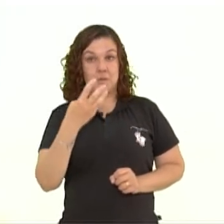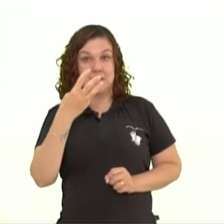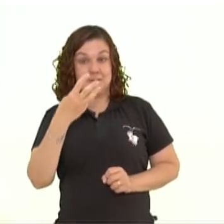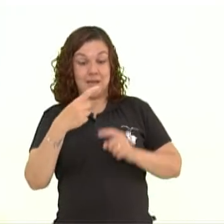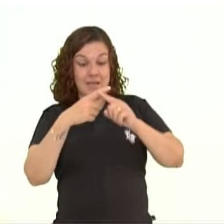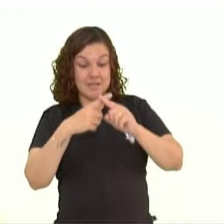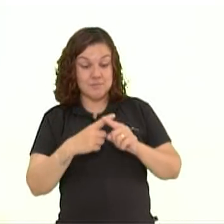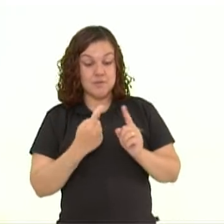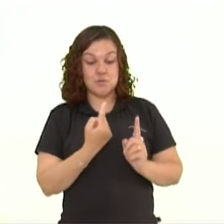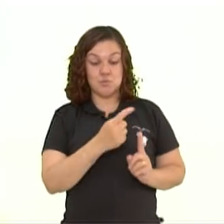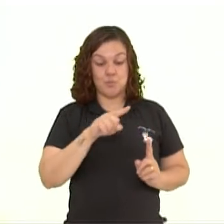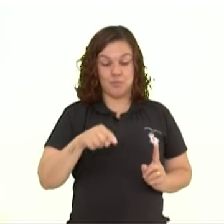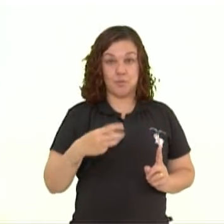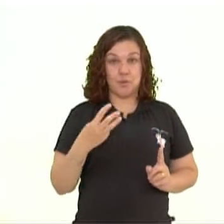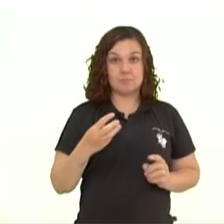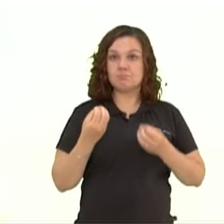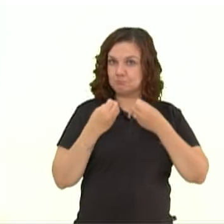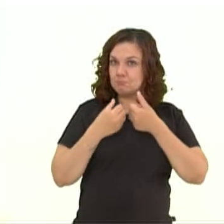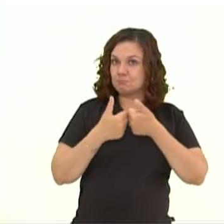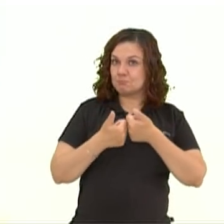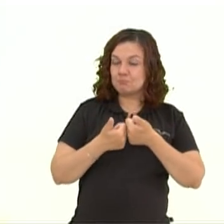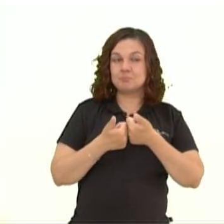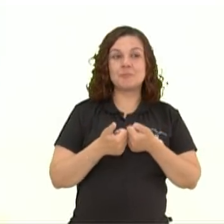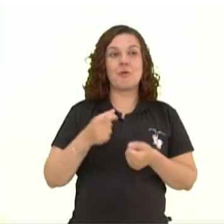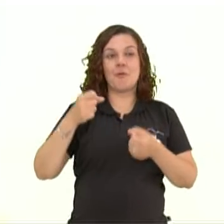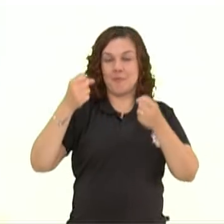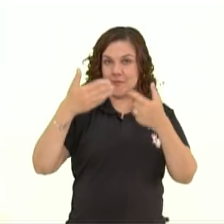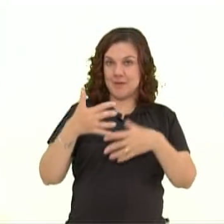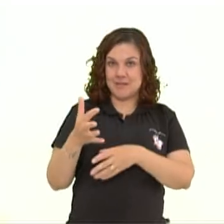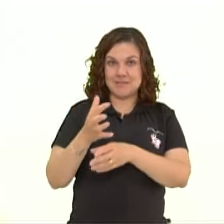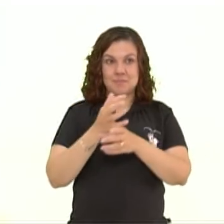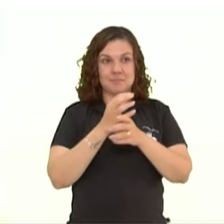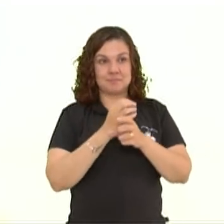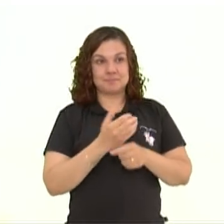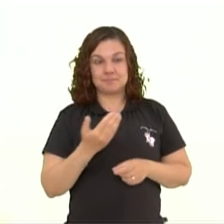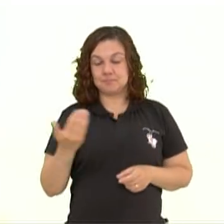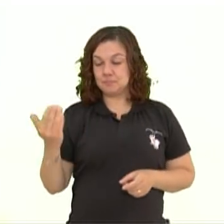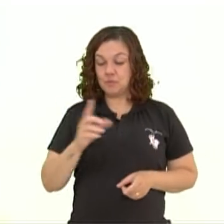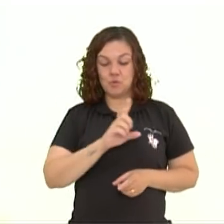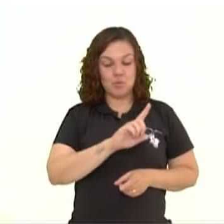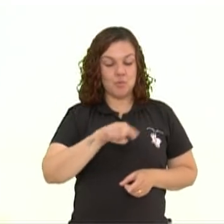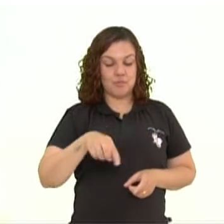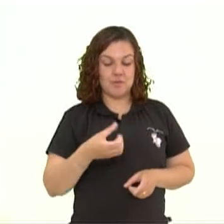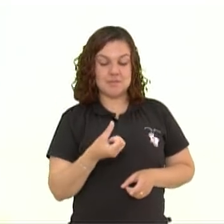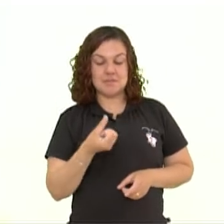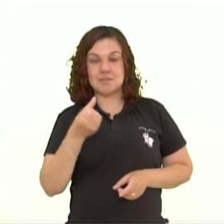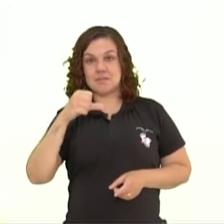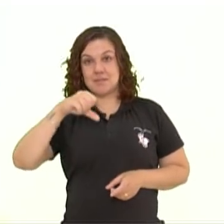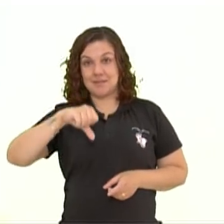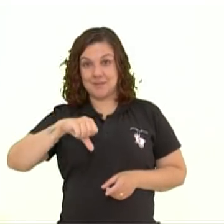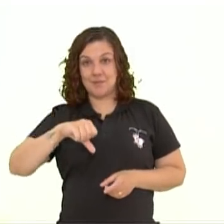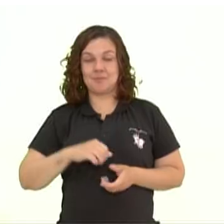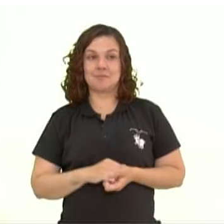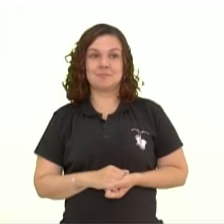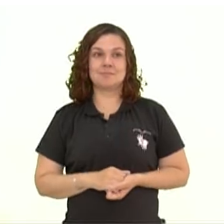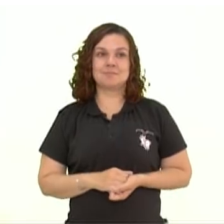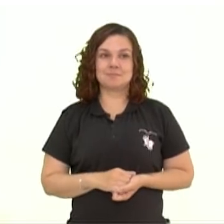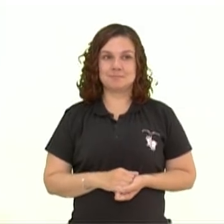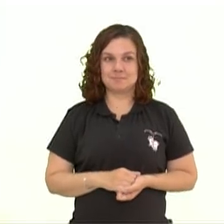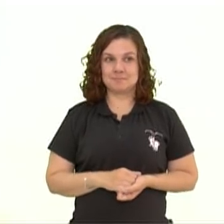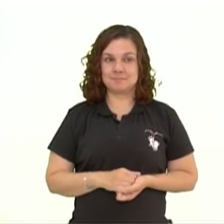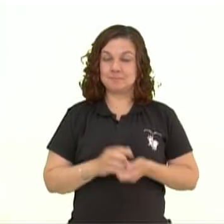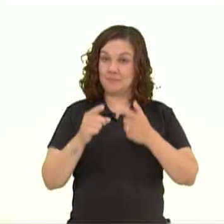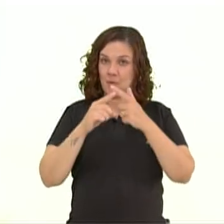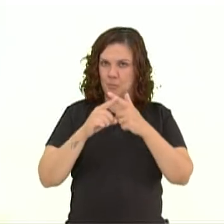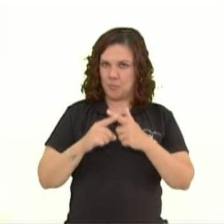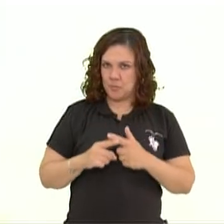vezes 1,3. Muito bem. Fazendo essa continha de multiplicação, eu tenho lá 1,69, tá bom?